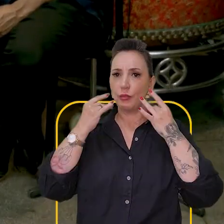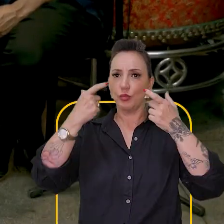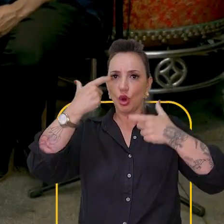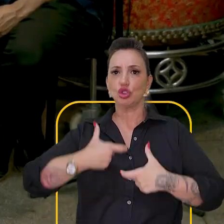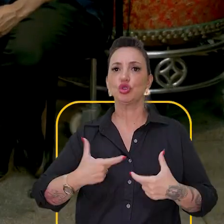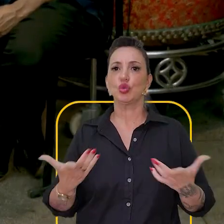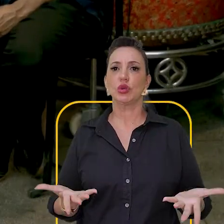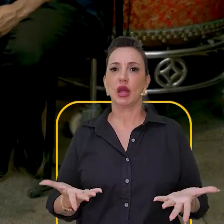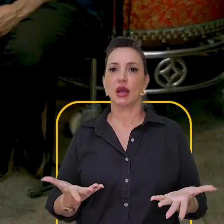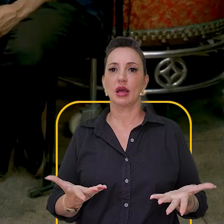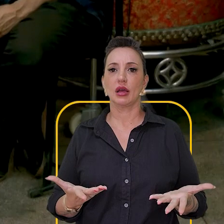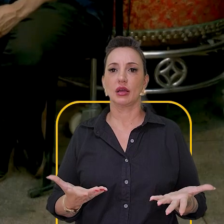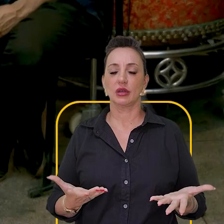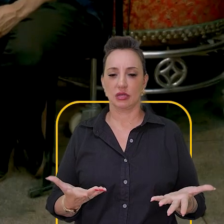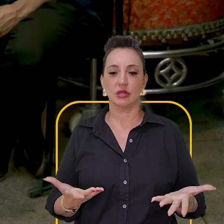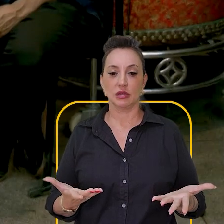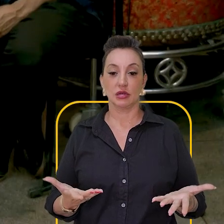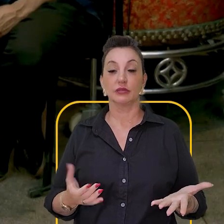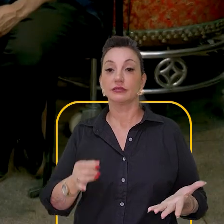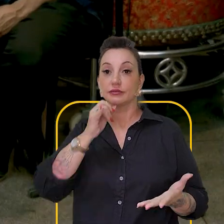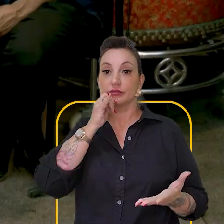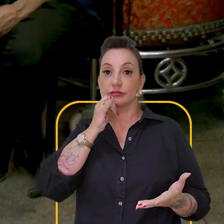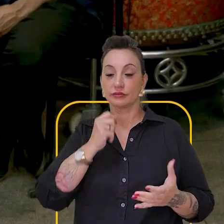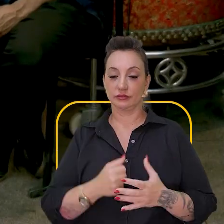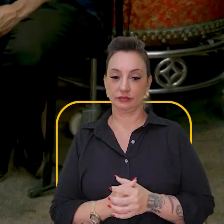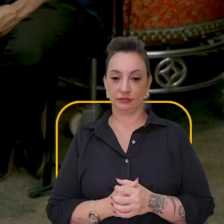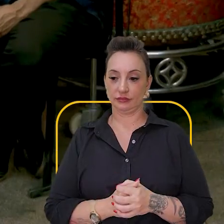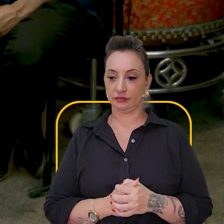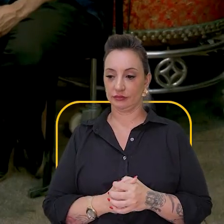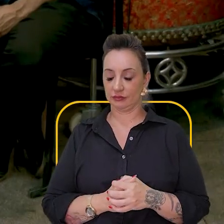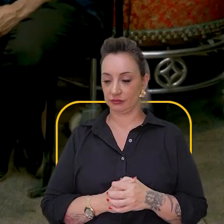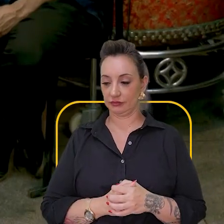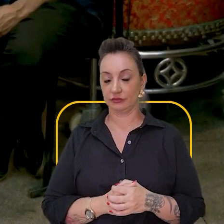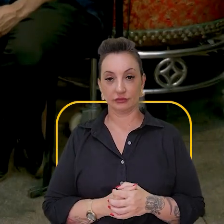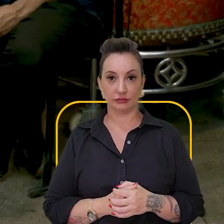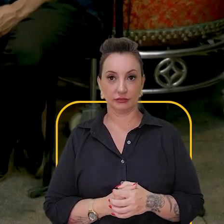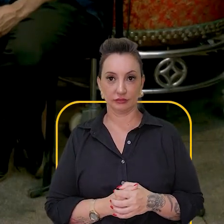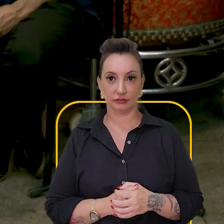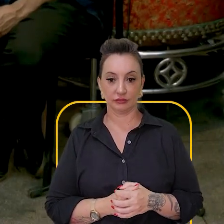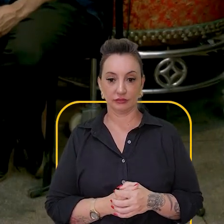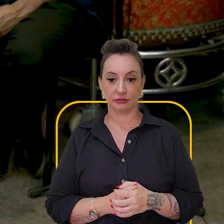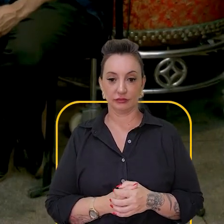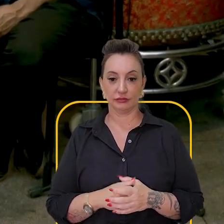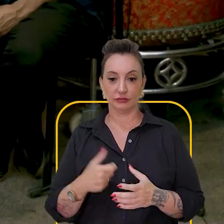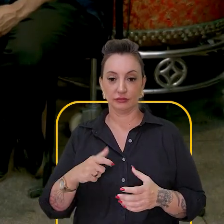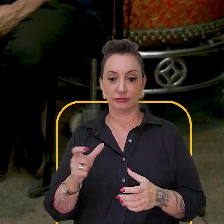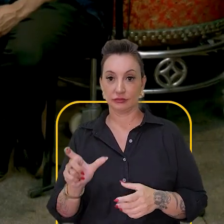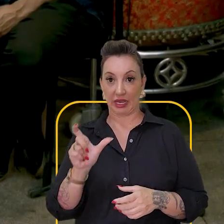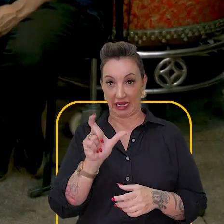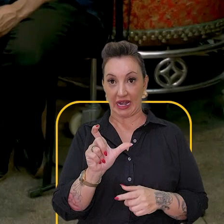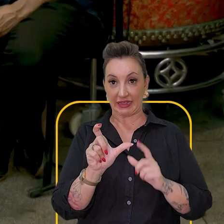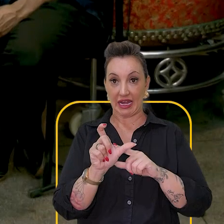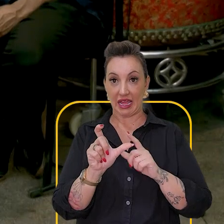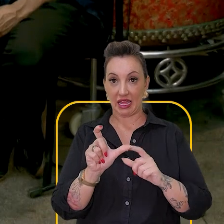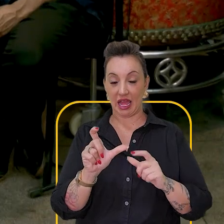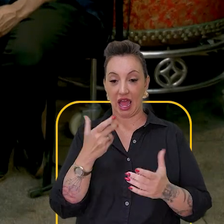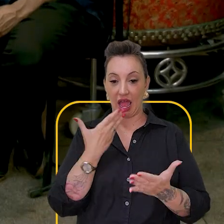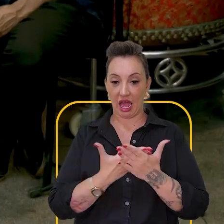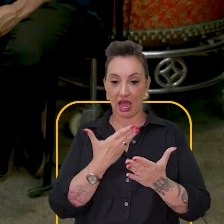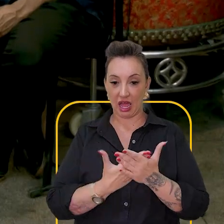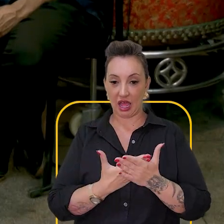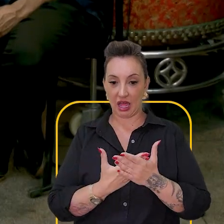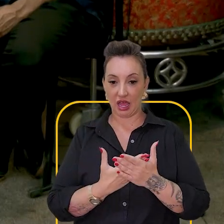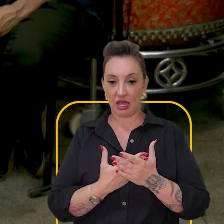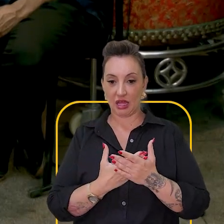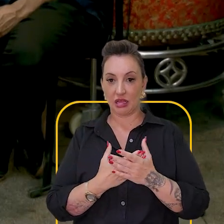pela postura e Tal e ah por exemplo eh os meninos têm que trazer a carteirinha toda a aula